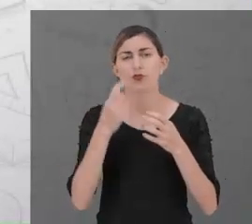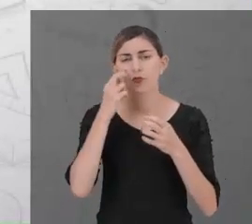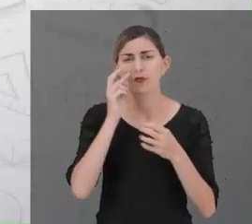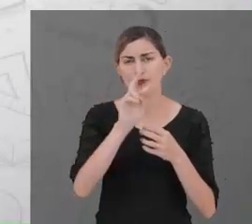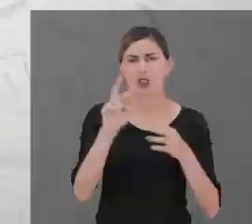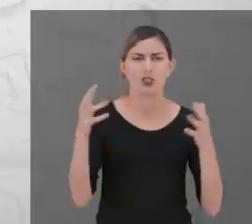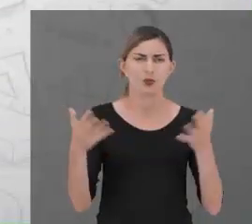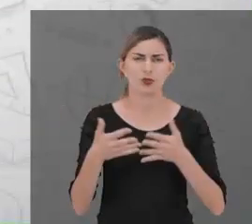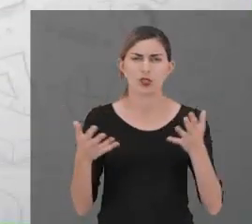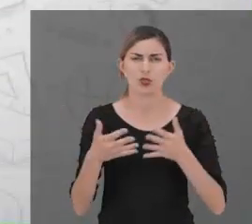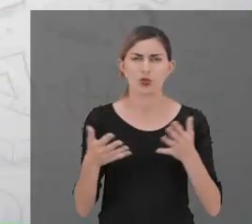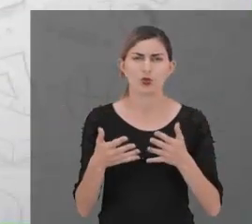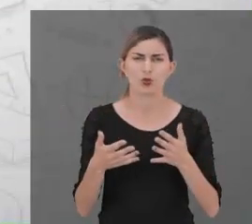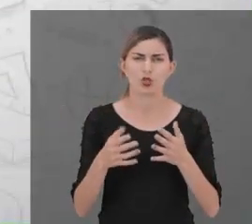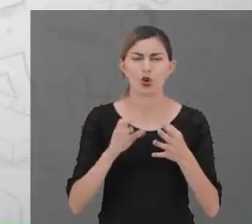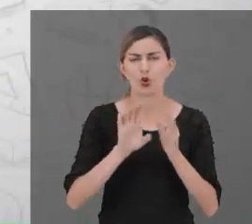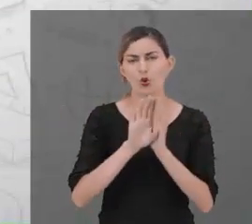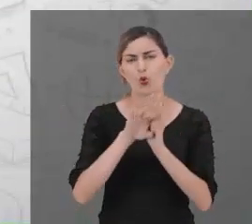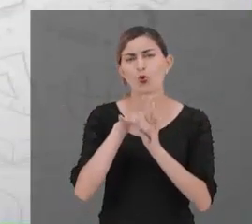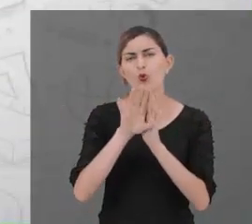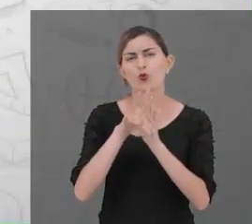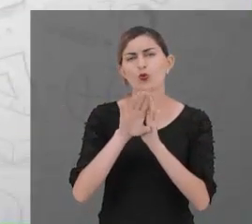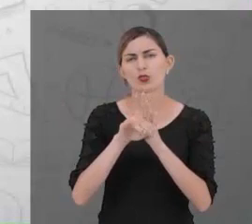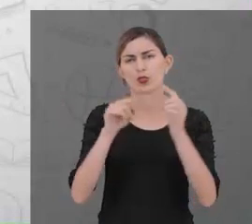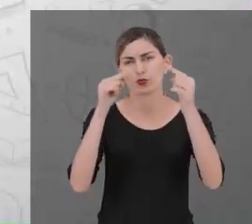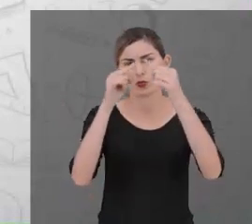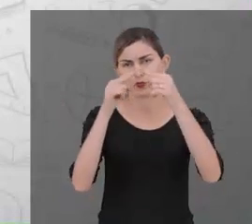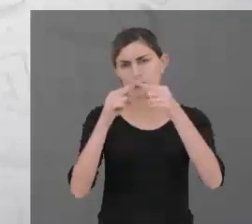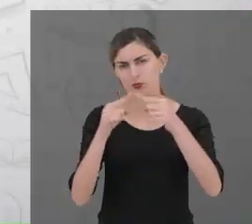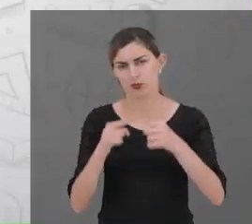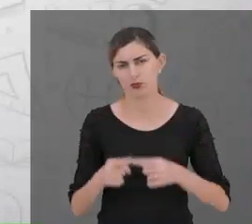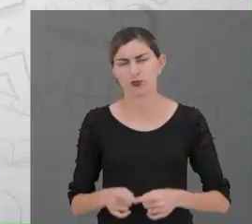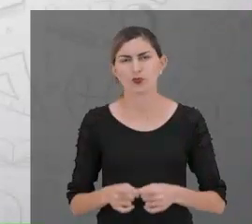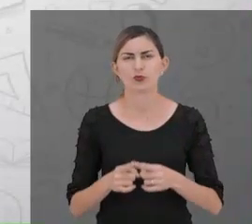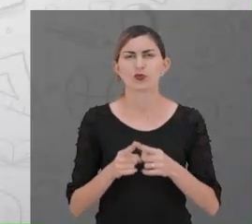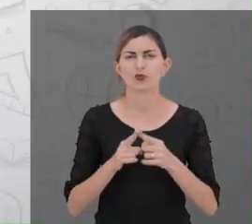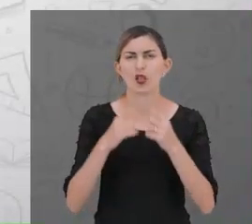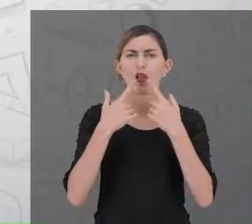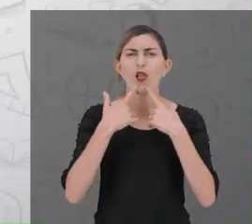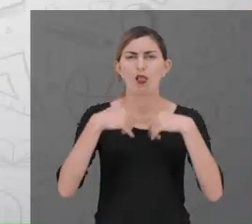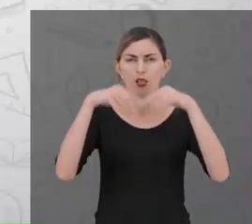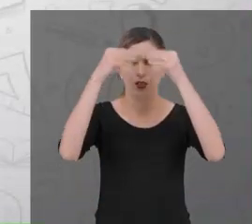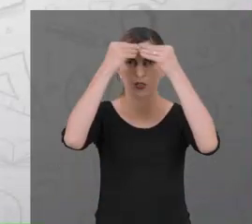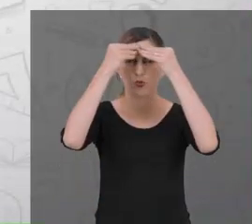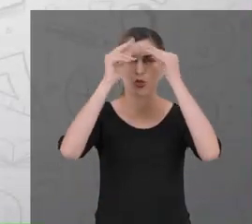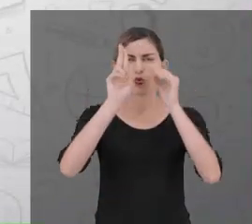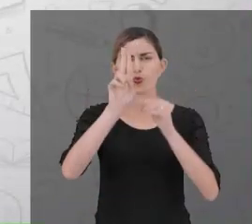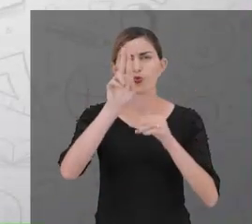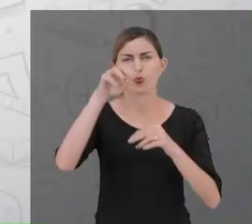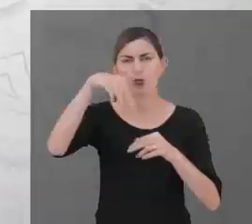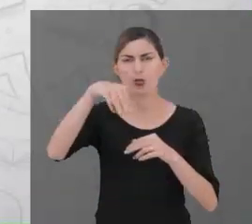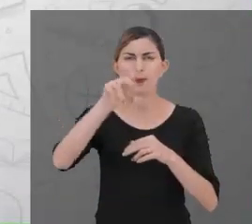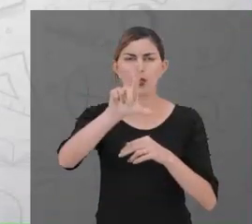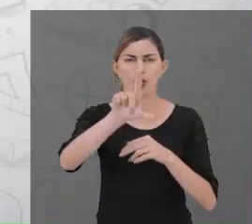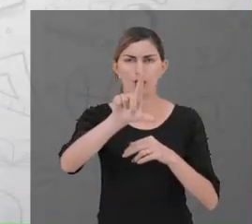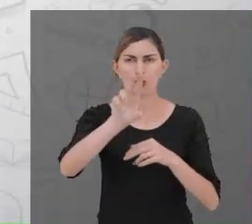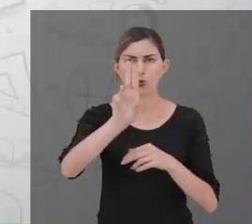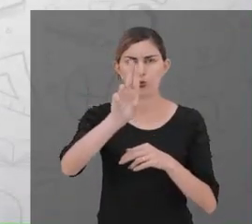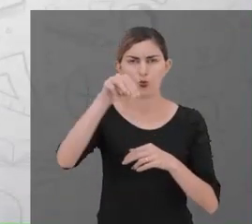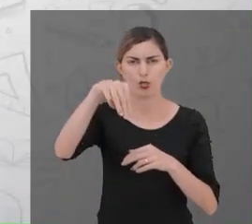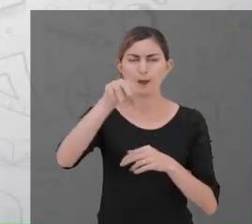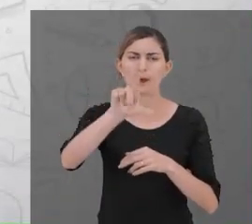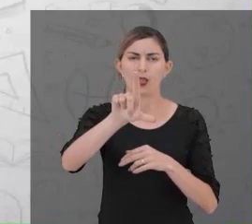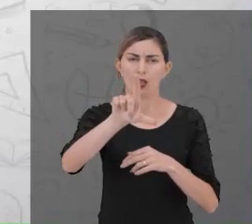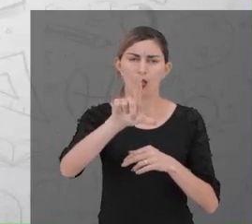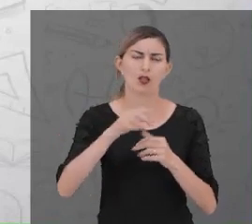definidas, nós veremos então agora os conceitos que estão relacionados à linguagem UML.